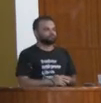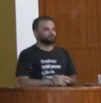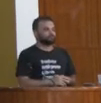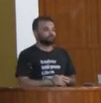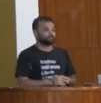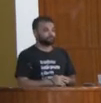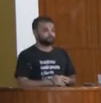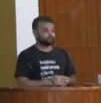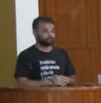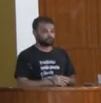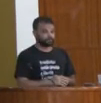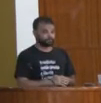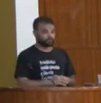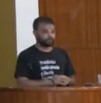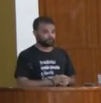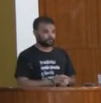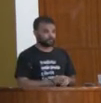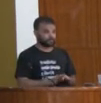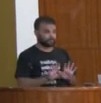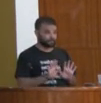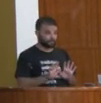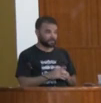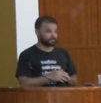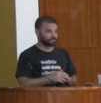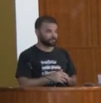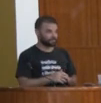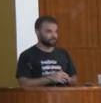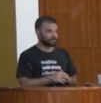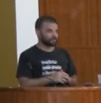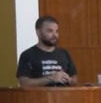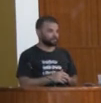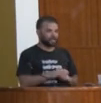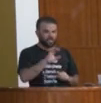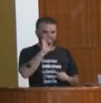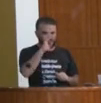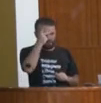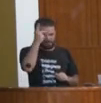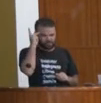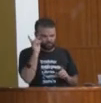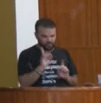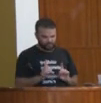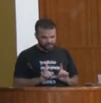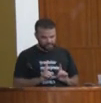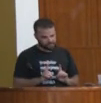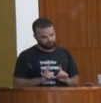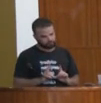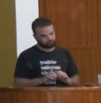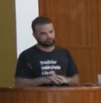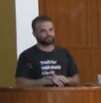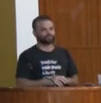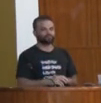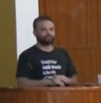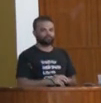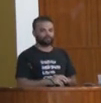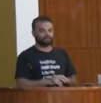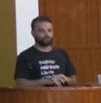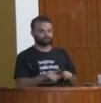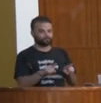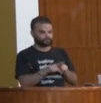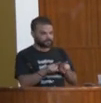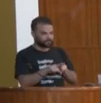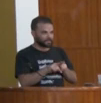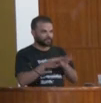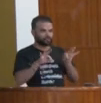para conseguir educação formal, mas que não se aplica somente à pessoa com deficiência. É uma questão que abrange toda a